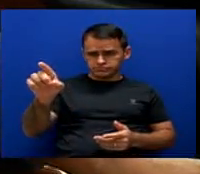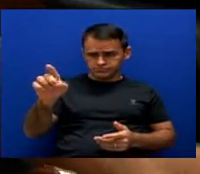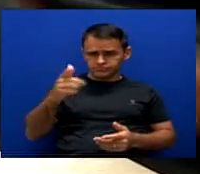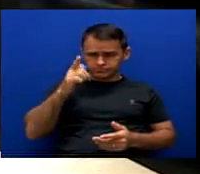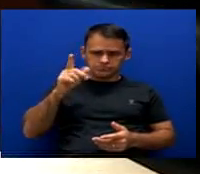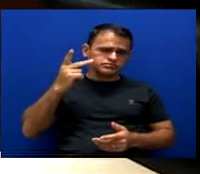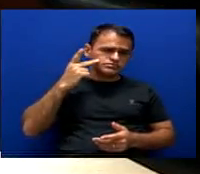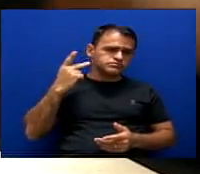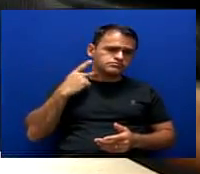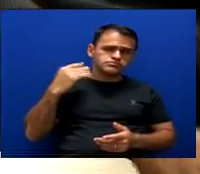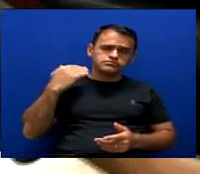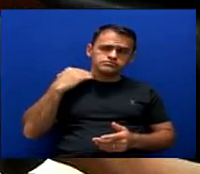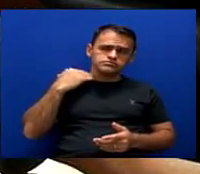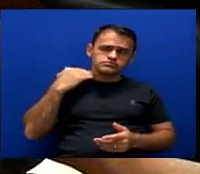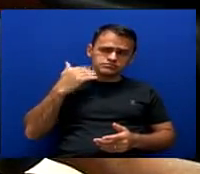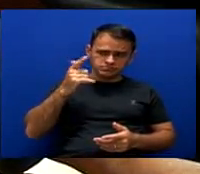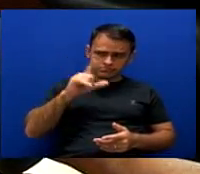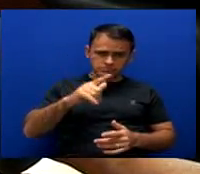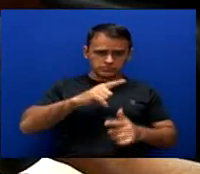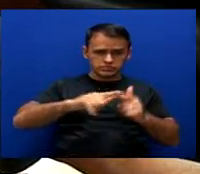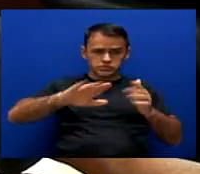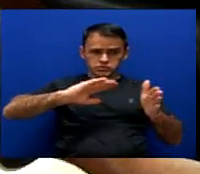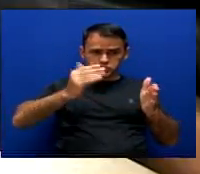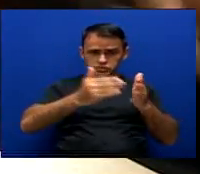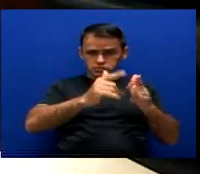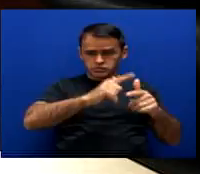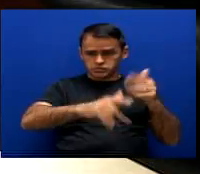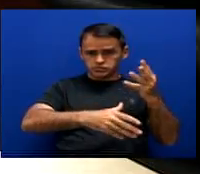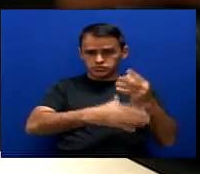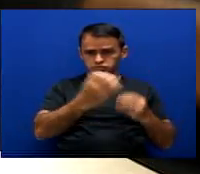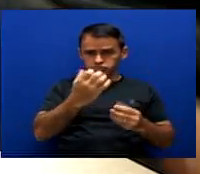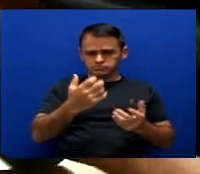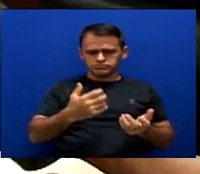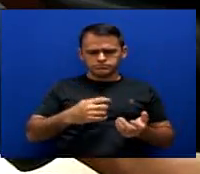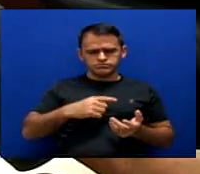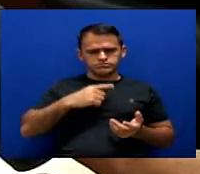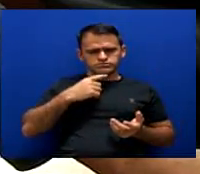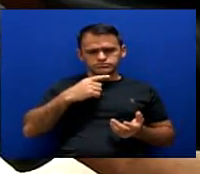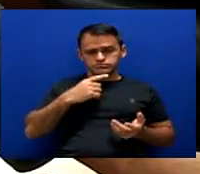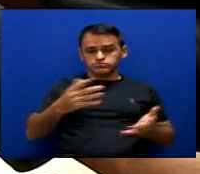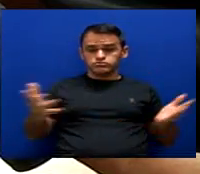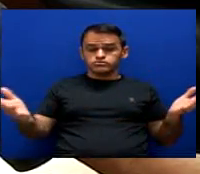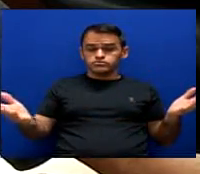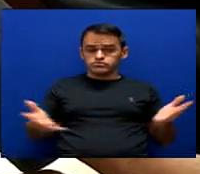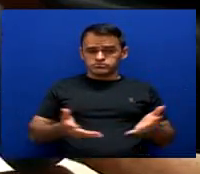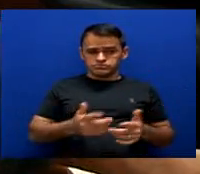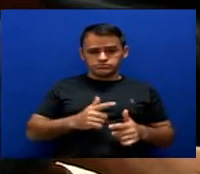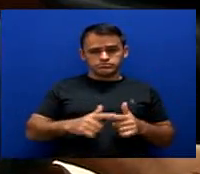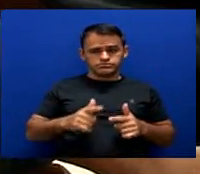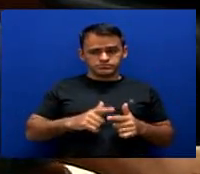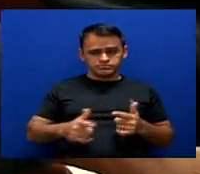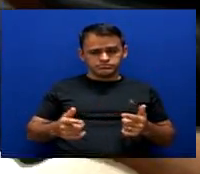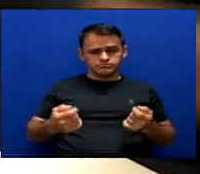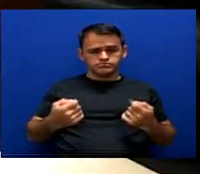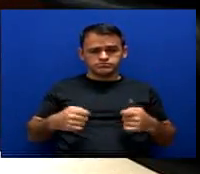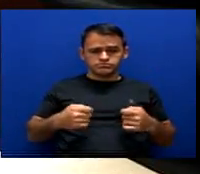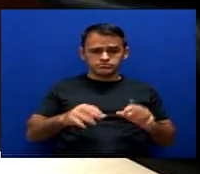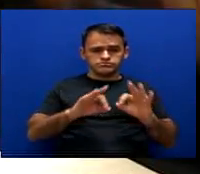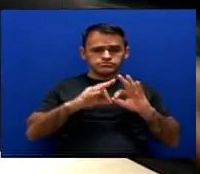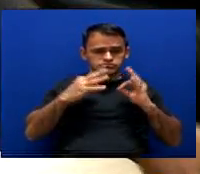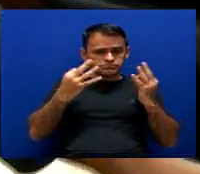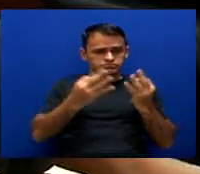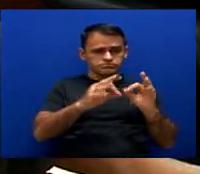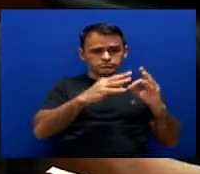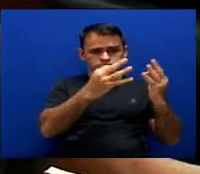tanto é resolver tanto o problema e essa situação que nós estamos vivendo hoje precisa também de cada família tem um